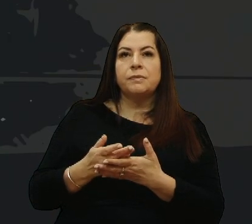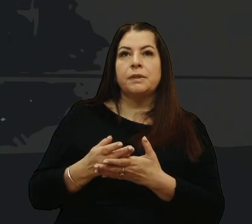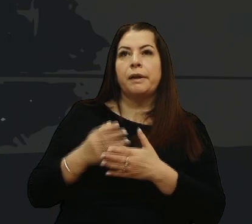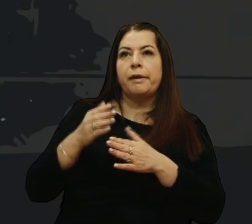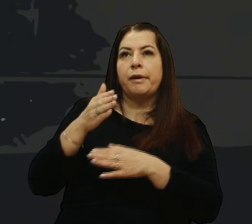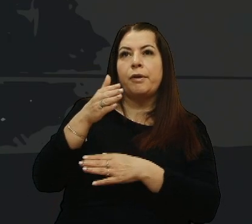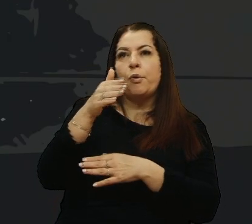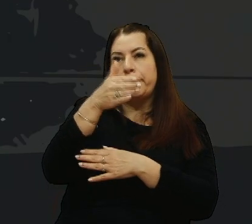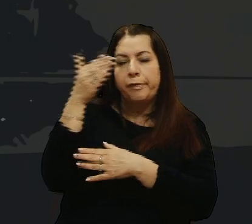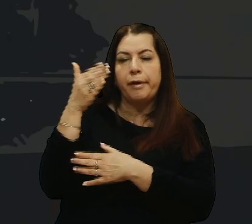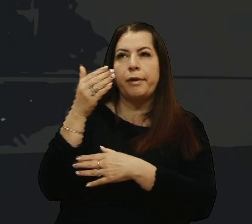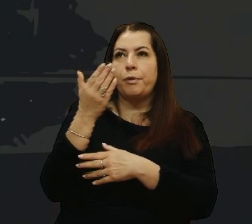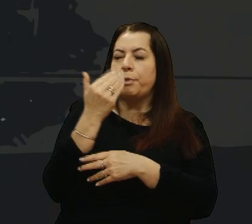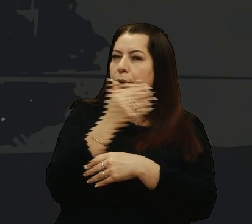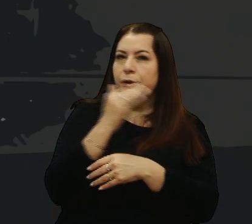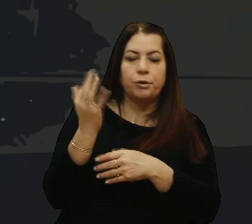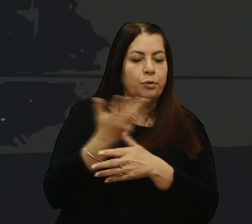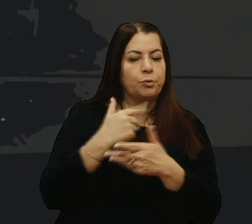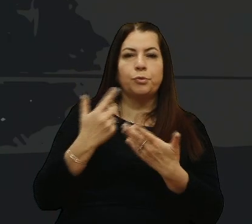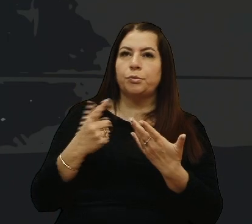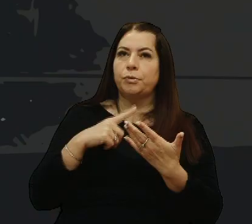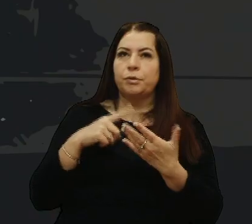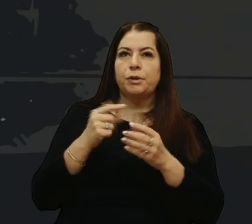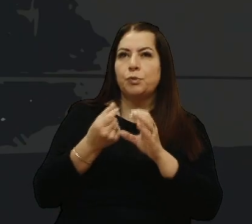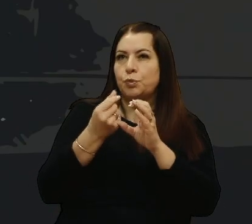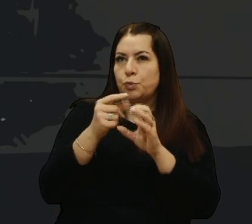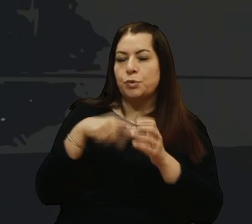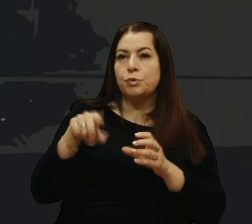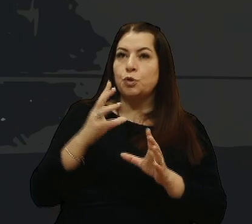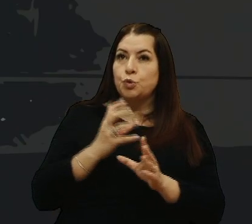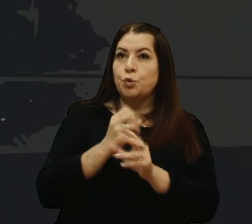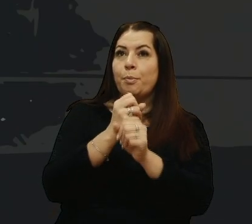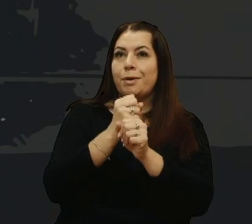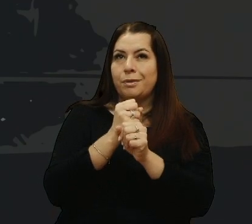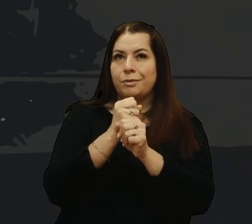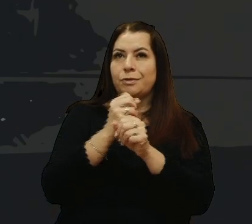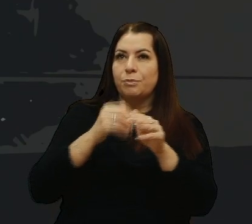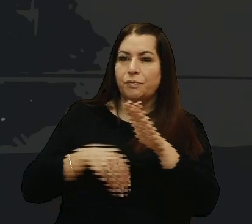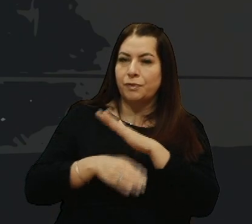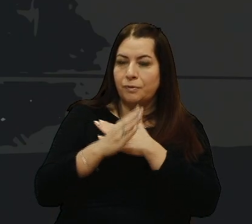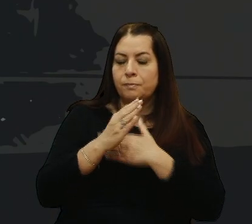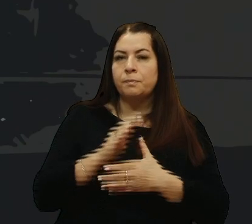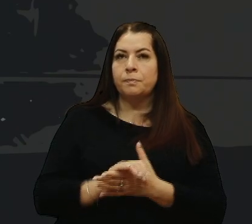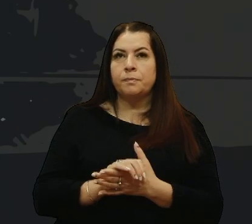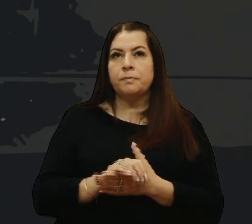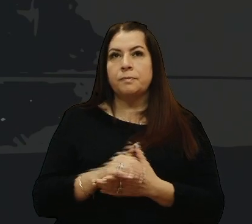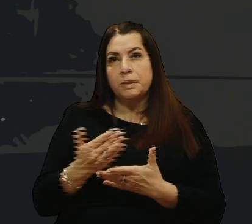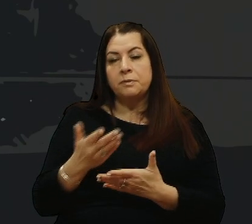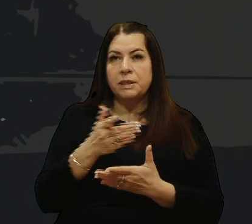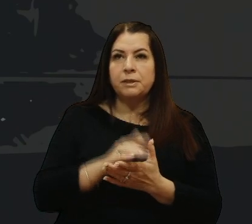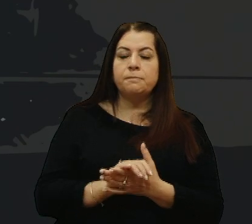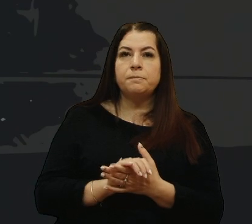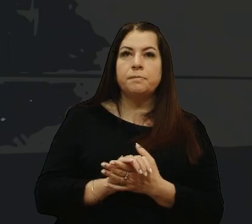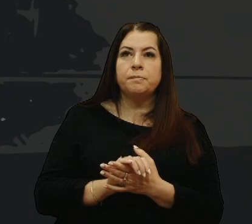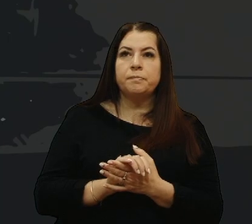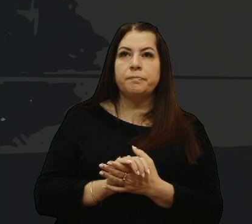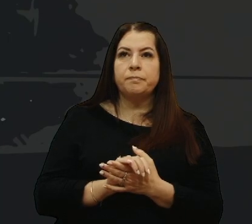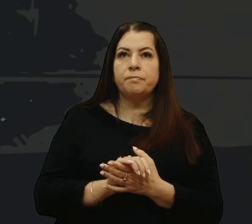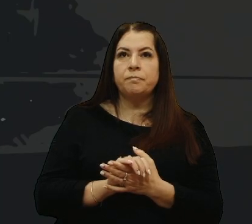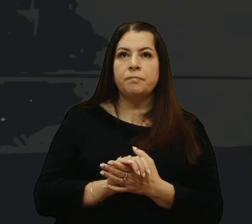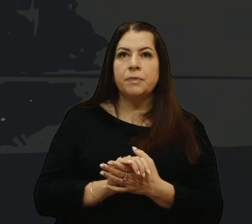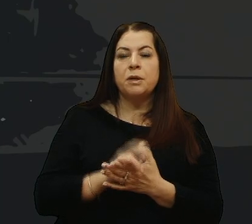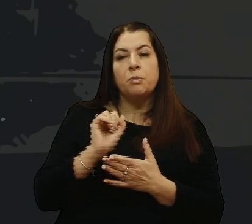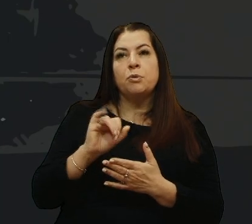hospedagem, alimentação, enfim, todos os custos que estão aí somados a uma viagem. Então, é isso, eu quero